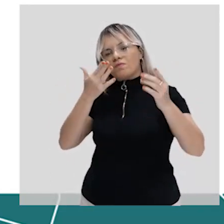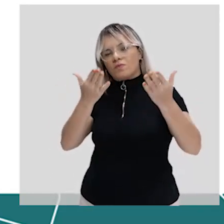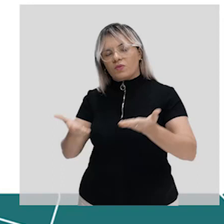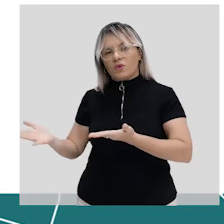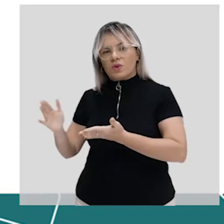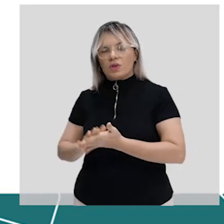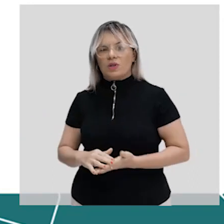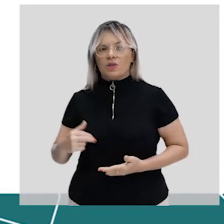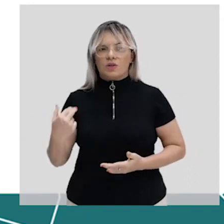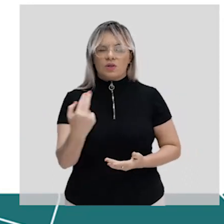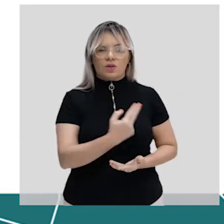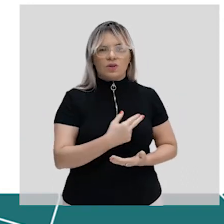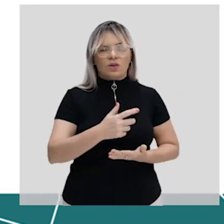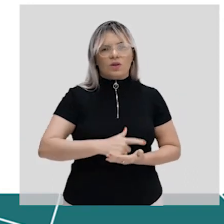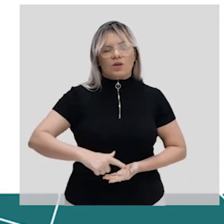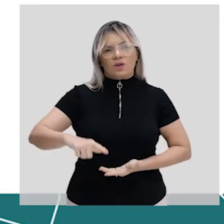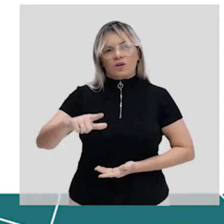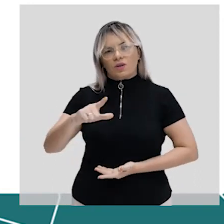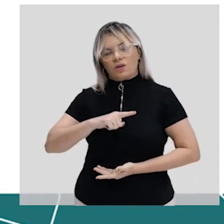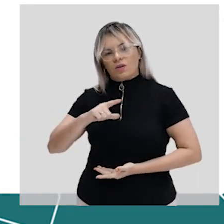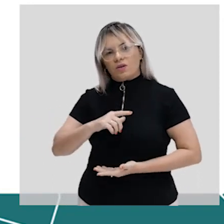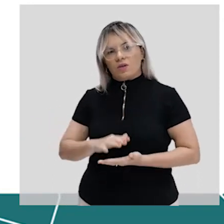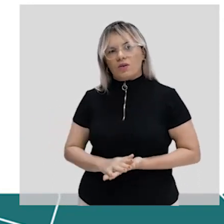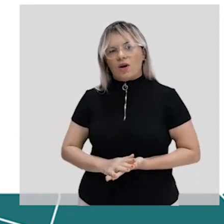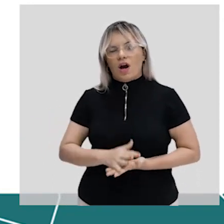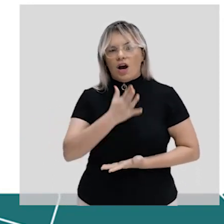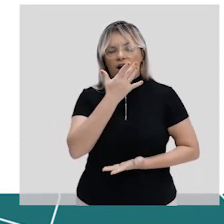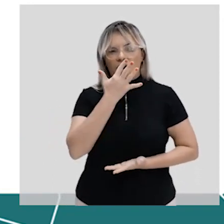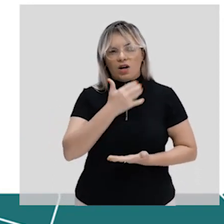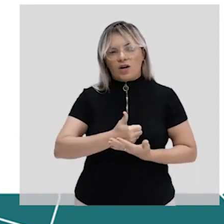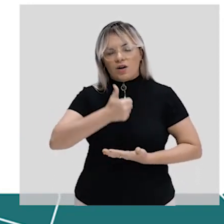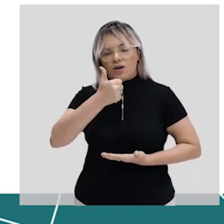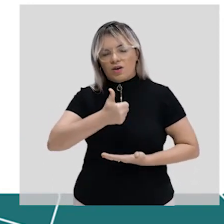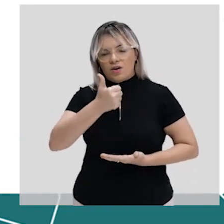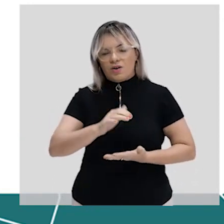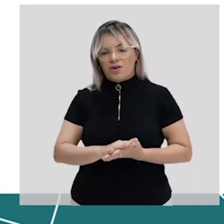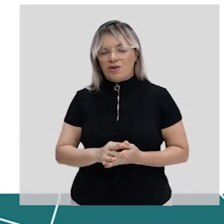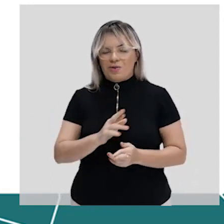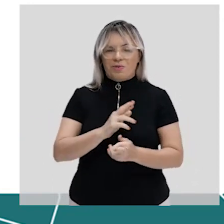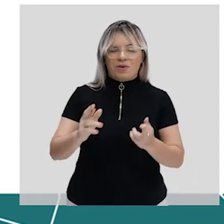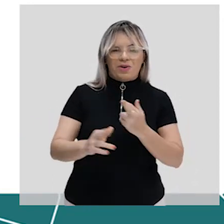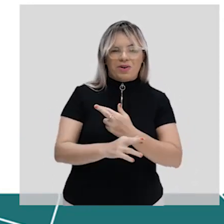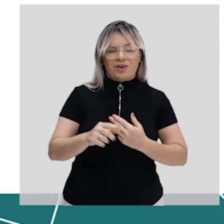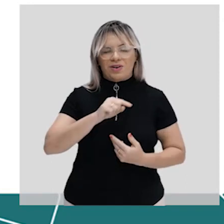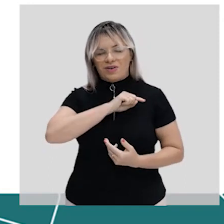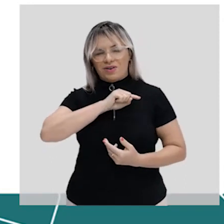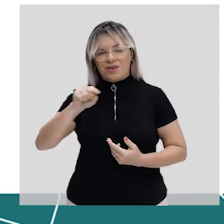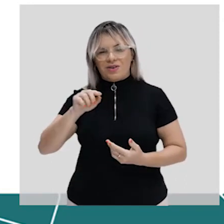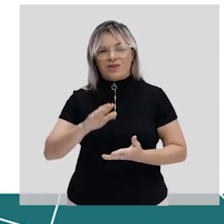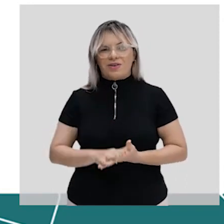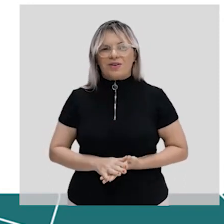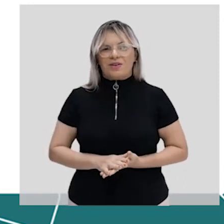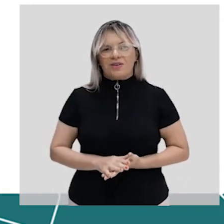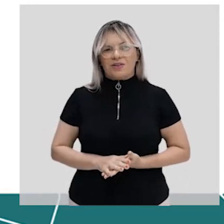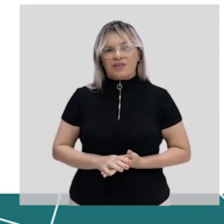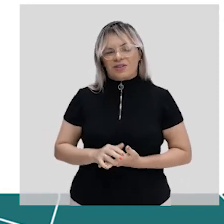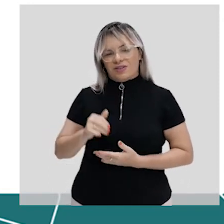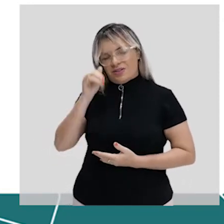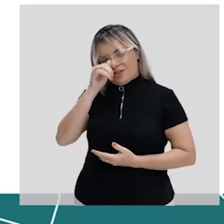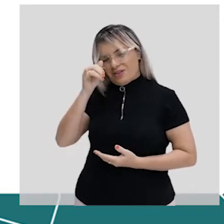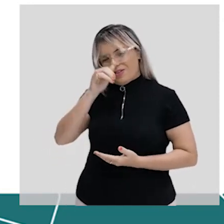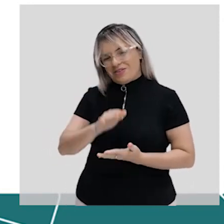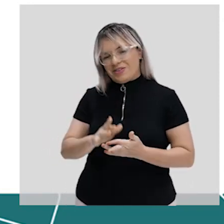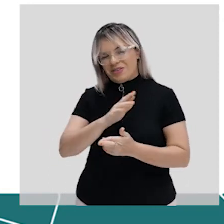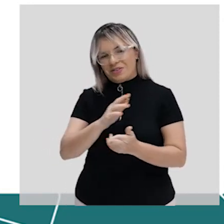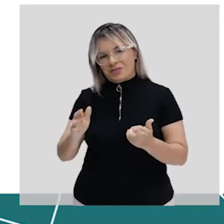nós temos as cores primárias. Olha, eu me envolvendo na área do outro. Daqui a pouco ainda levo uma bisca de estar falando besteira com vocês, tá? Mas tudo bem,